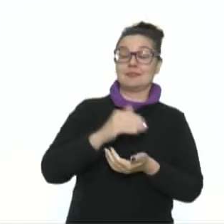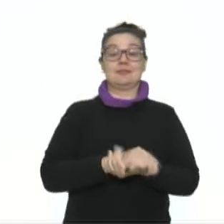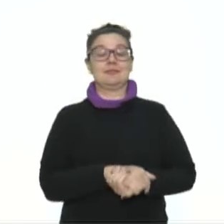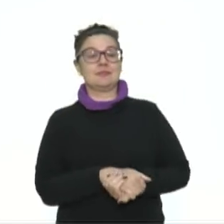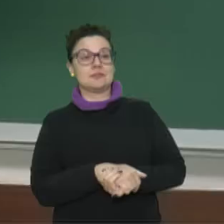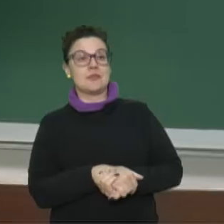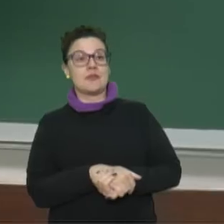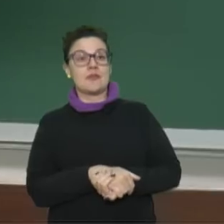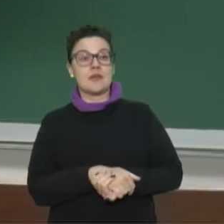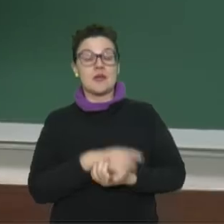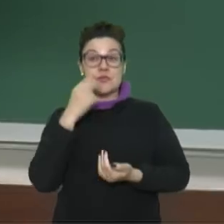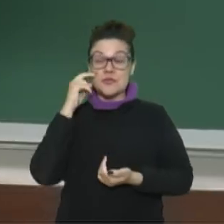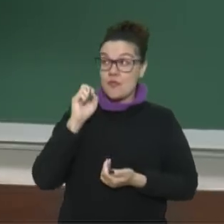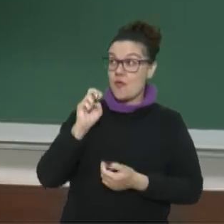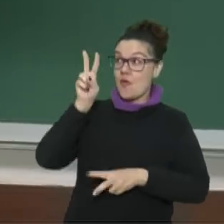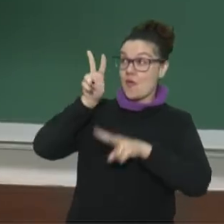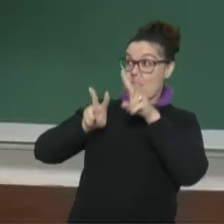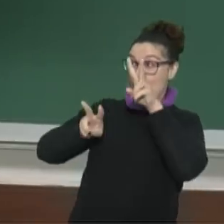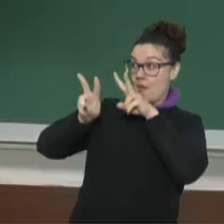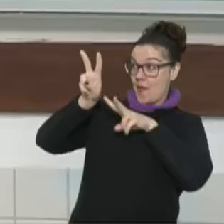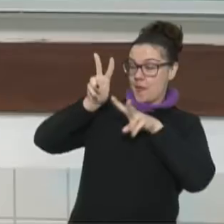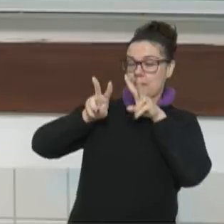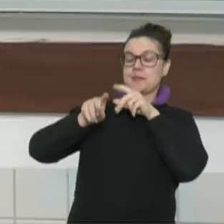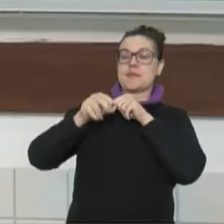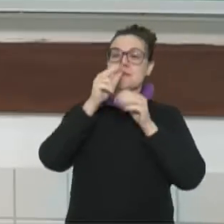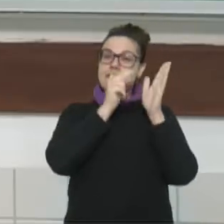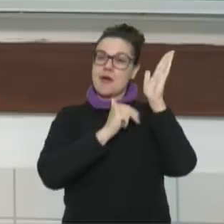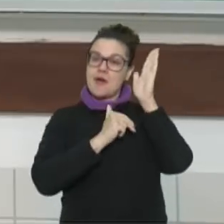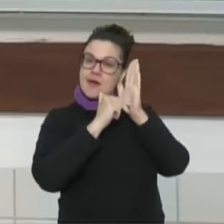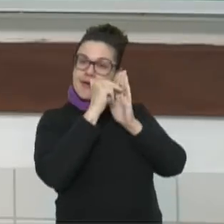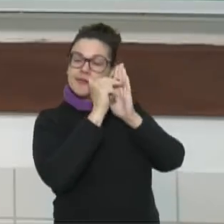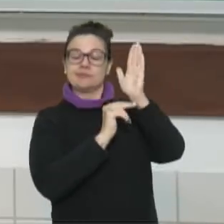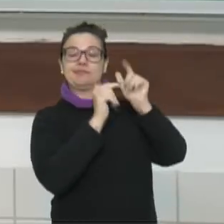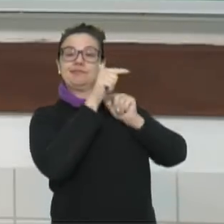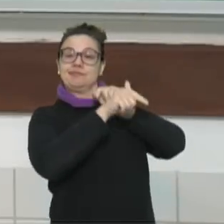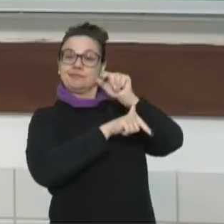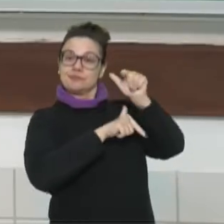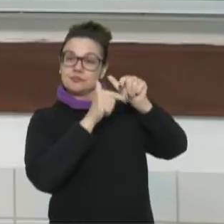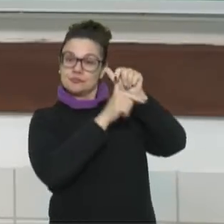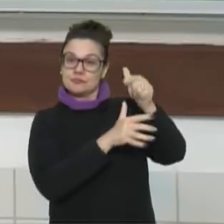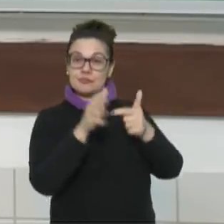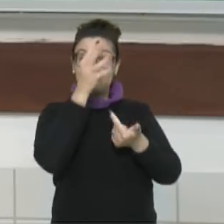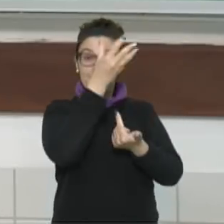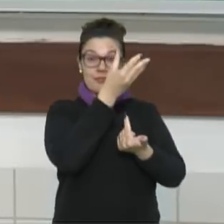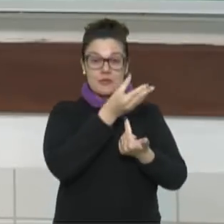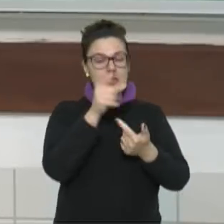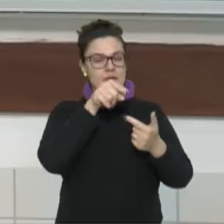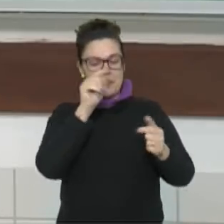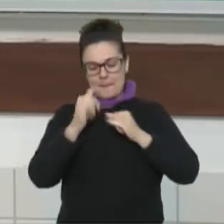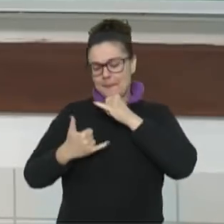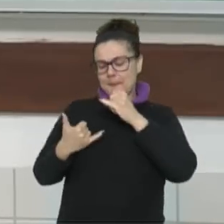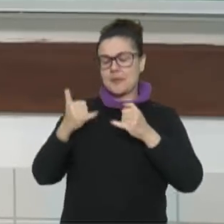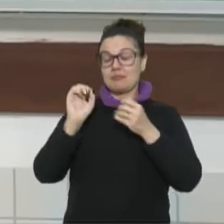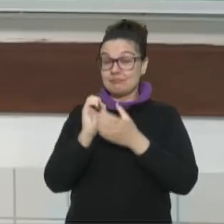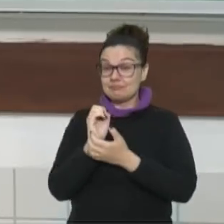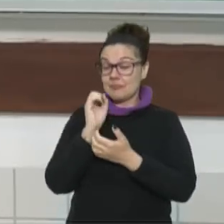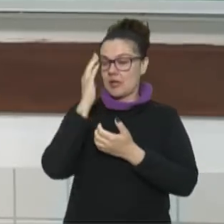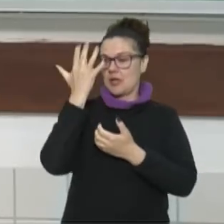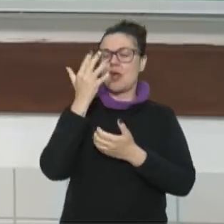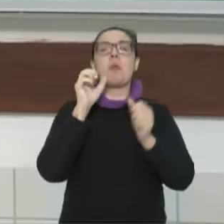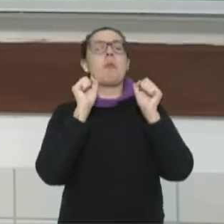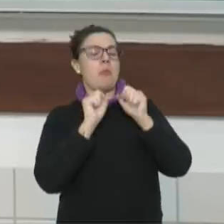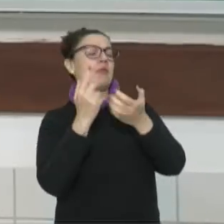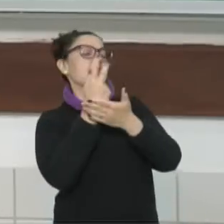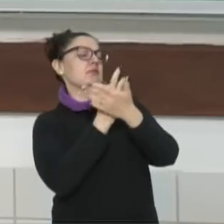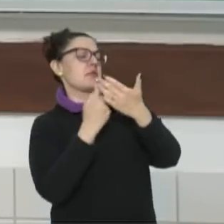Meirelles. Então, vocês vão observar que a obra ela vai ficar aqui para vocês olharem, né? E brinquem, criem, tá? Misturando, pode